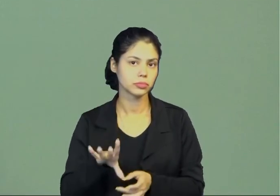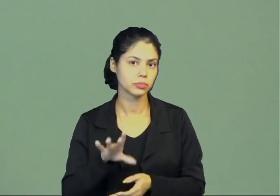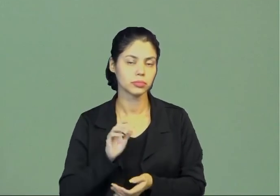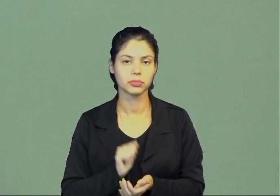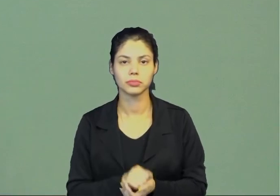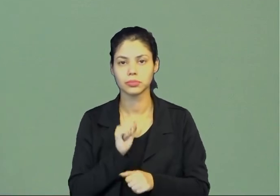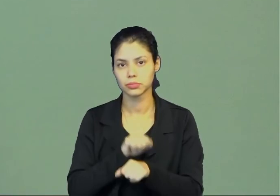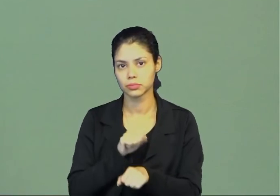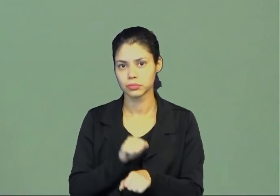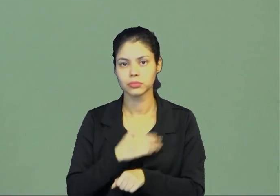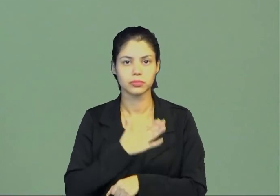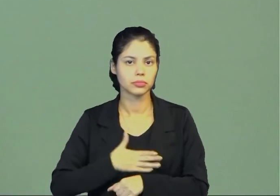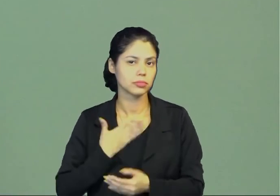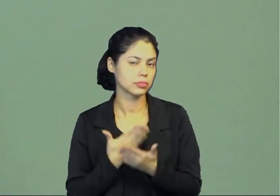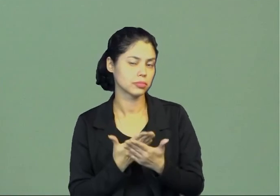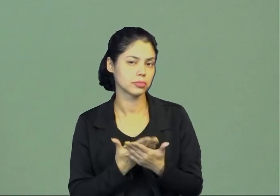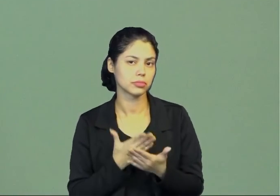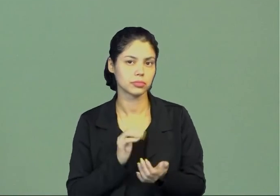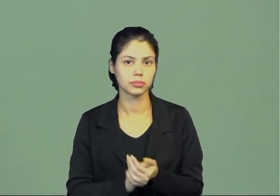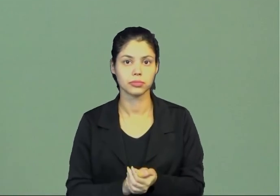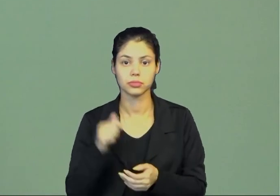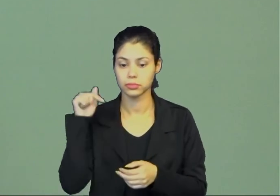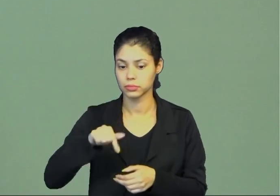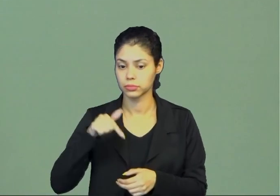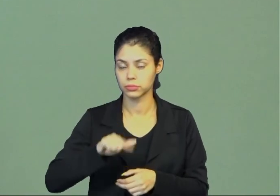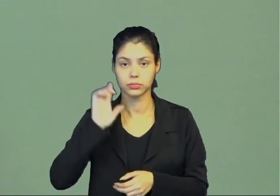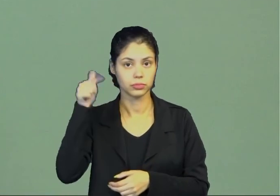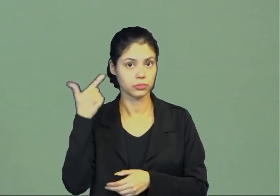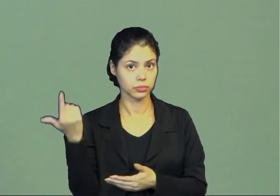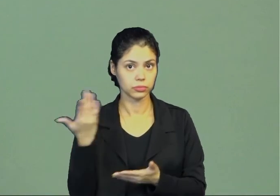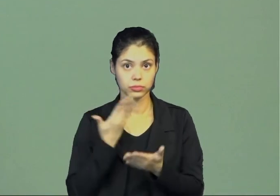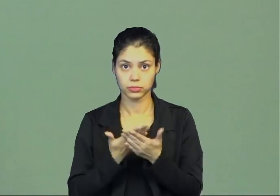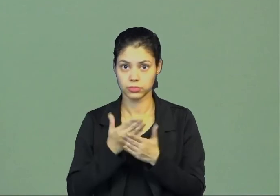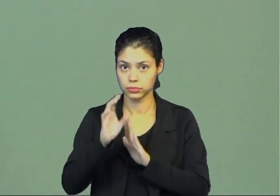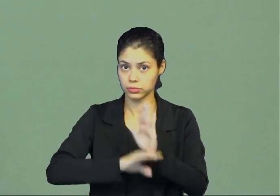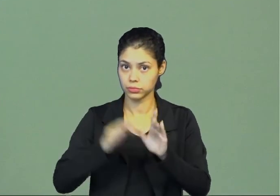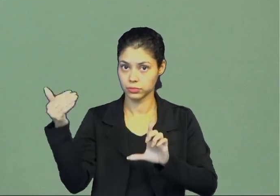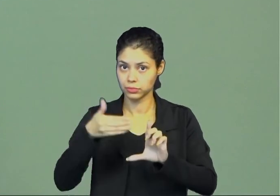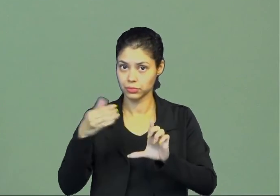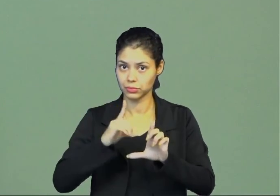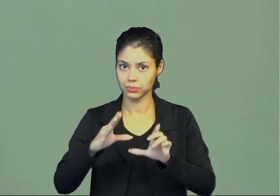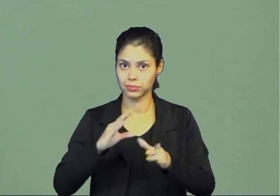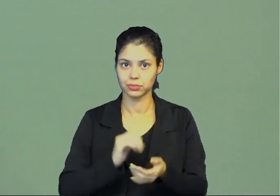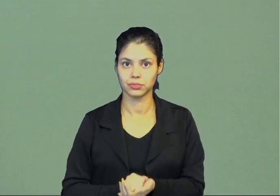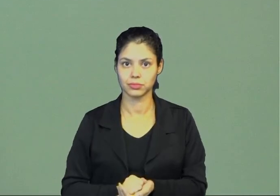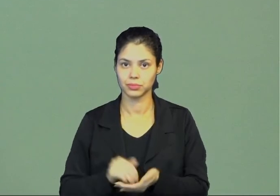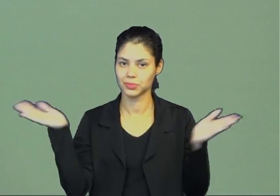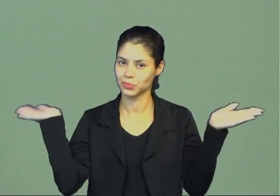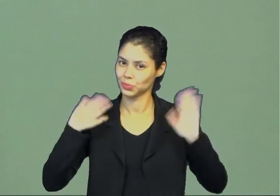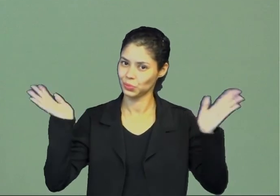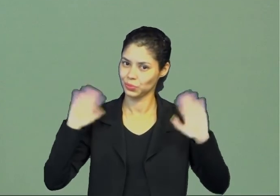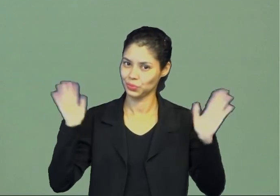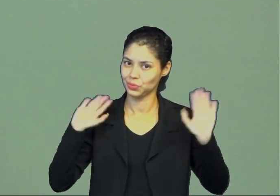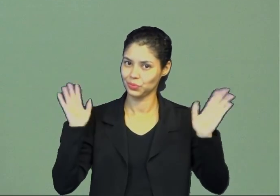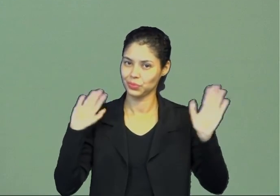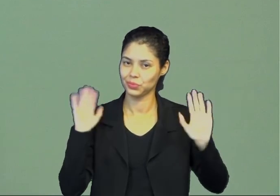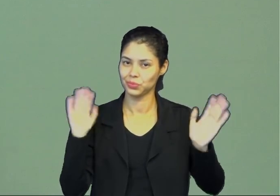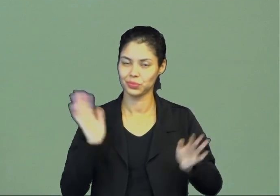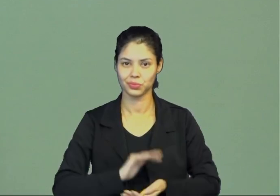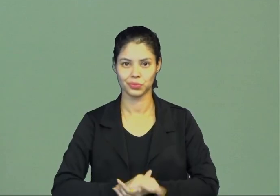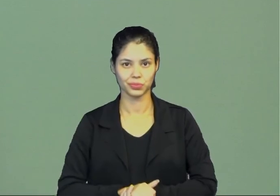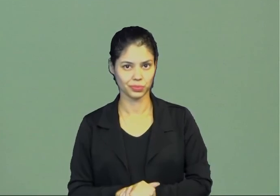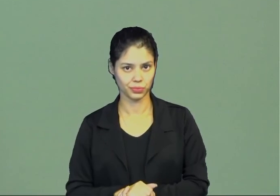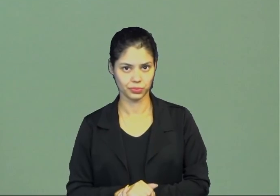só. Espero que tenham gostado da aula de hoje. Para ter acesso a esse e demais conteúdos, acesse a plataforma Eduque. Até a próxima aula!